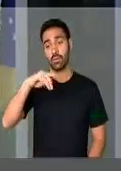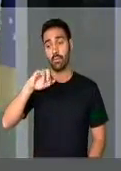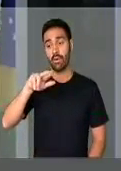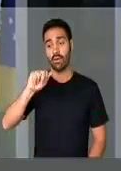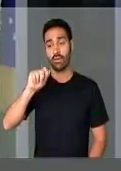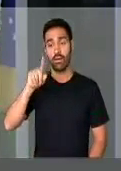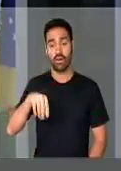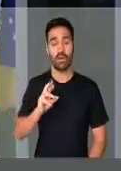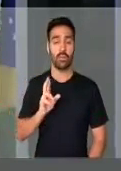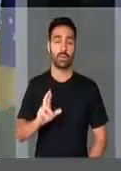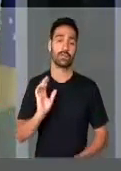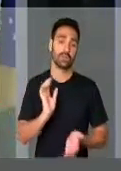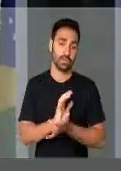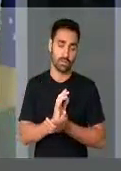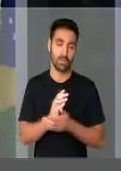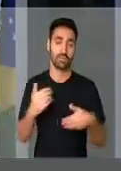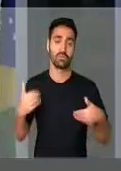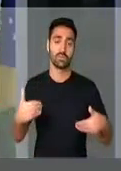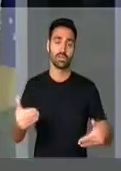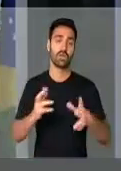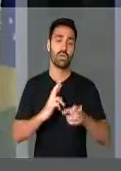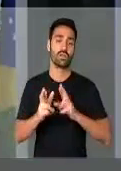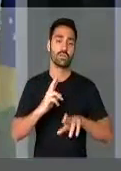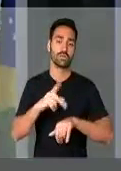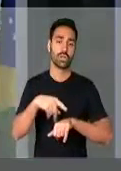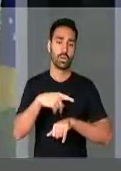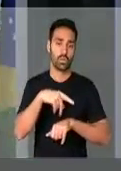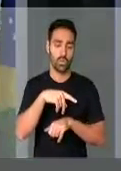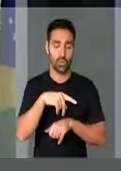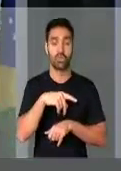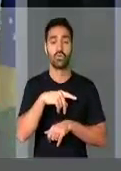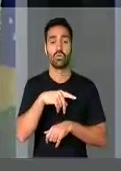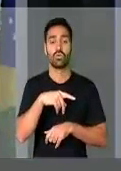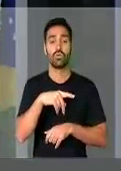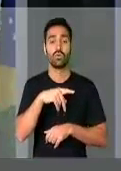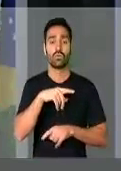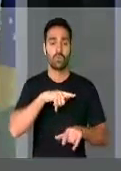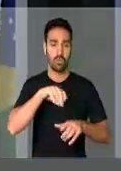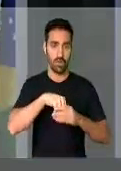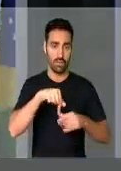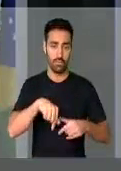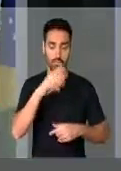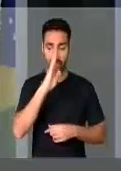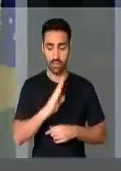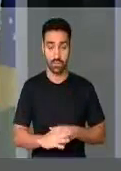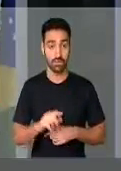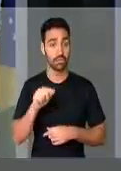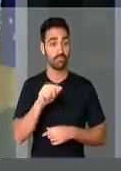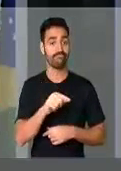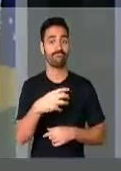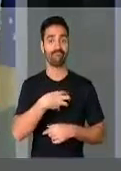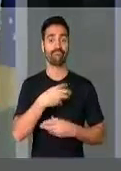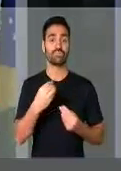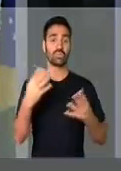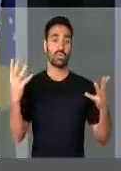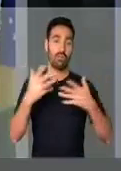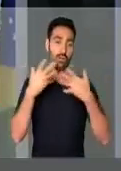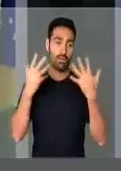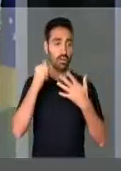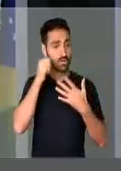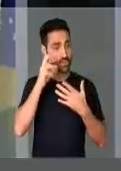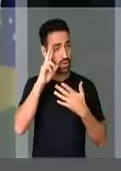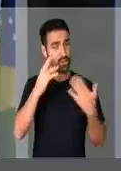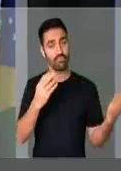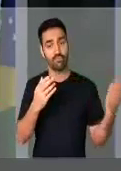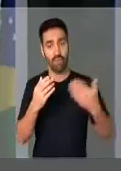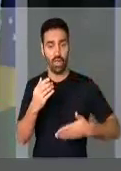do Itamaraty, do Ministério de Relações Exteriores do Brasil, que aqui nos dá uma grande alegria, embaixadora, a